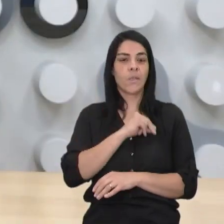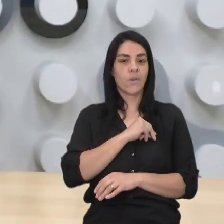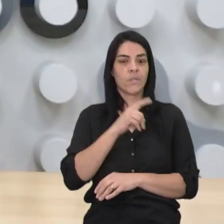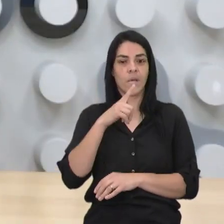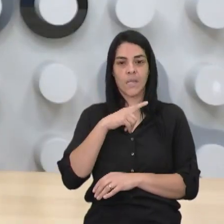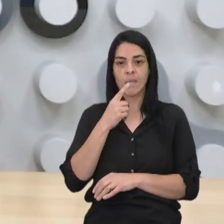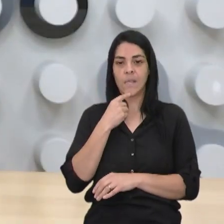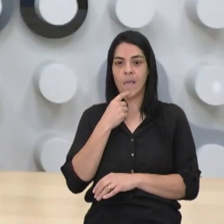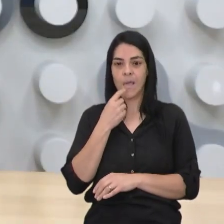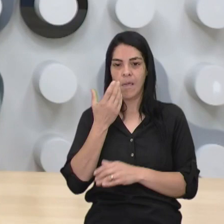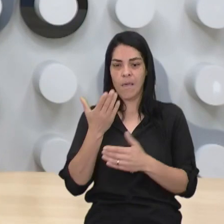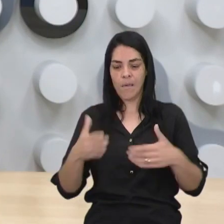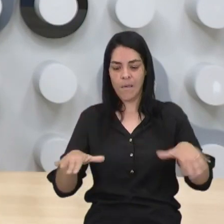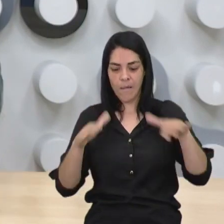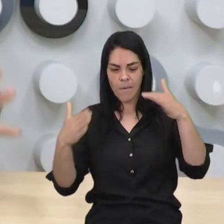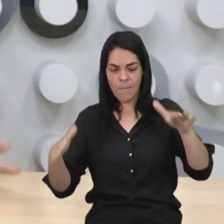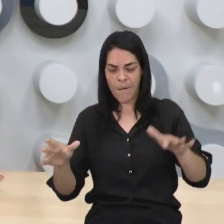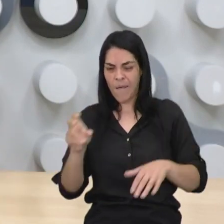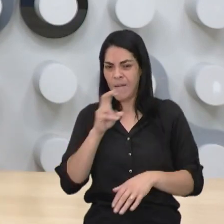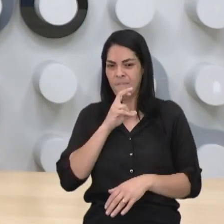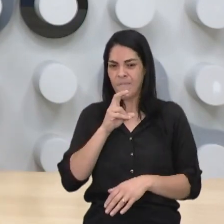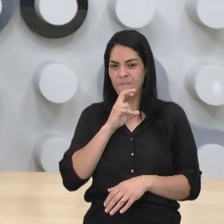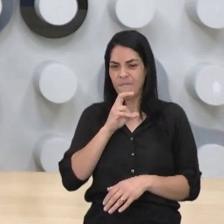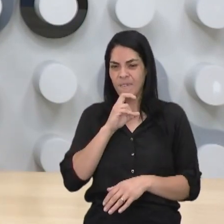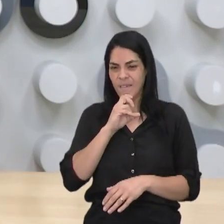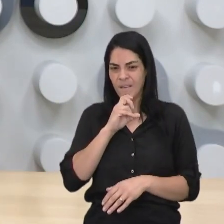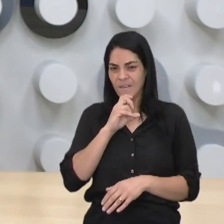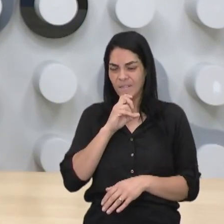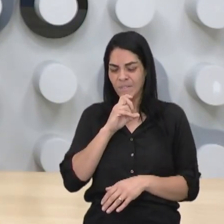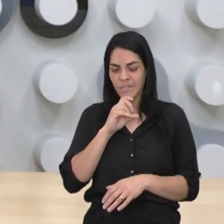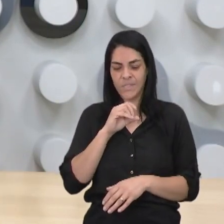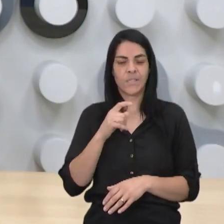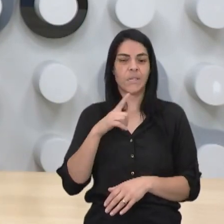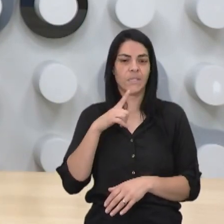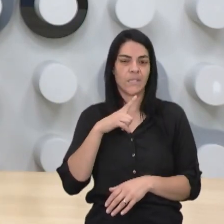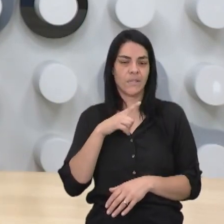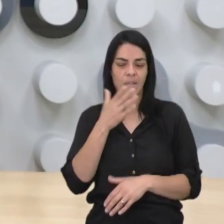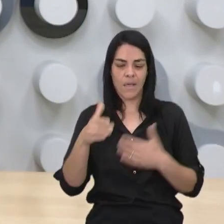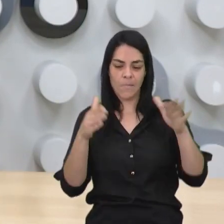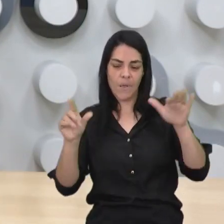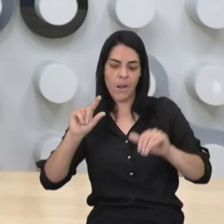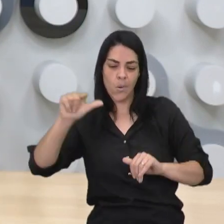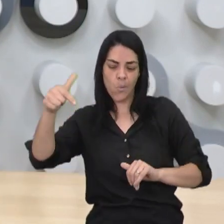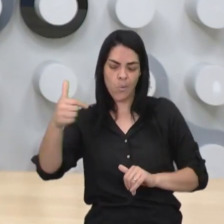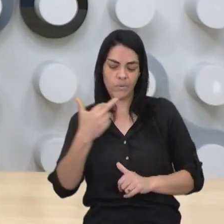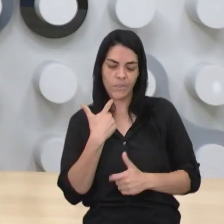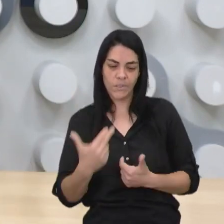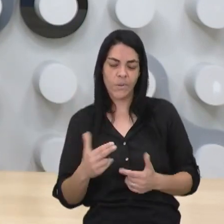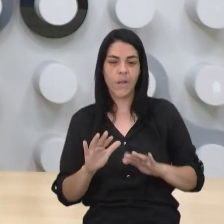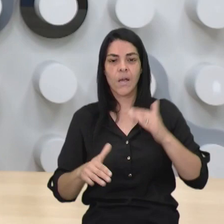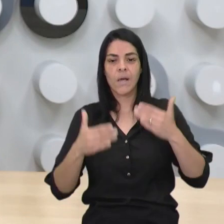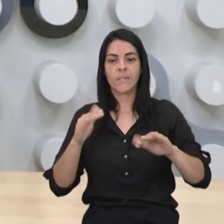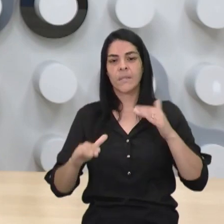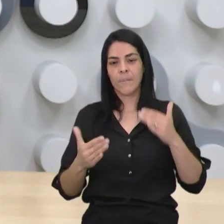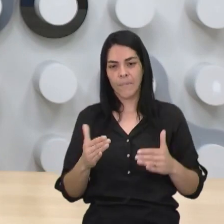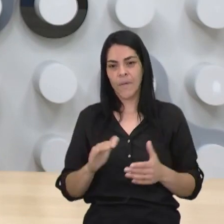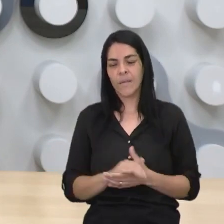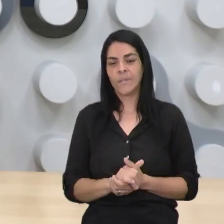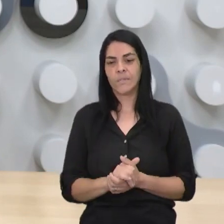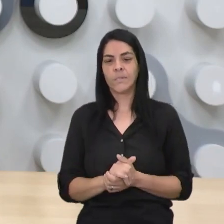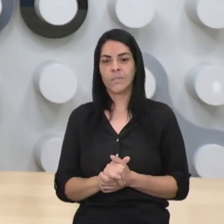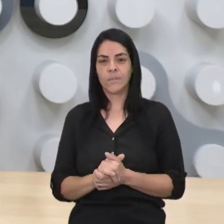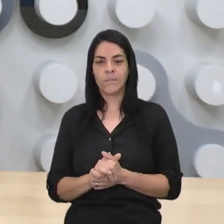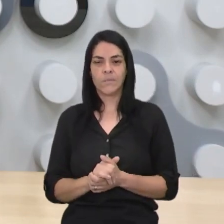é verde. Tem mar que tem outras colorações. Às vezes, essas colorações, elas podem ser dadas